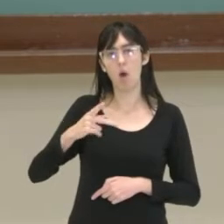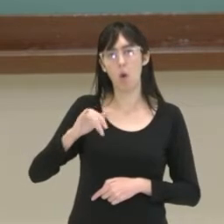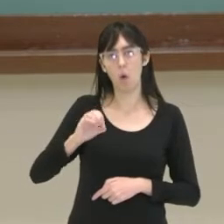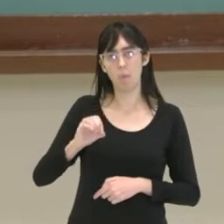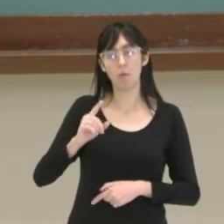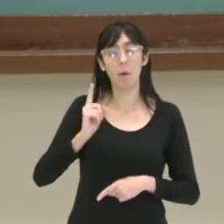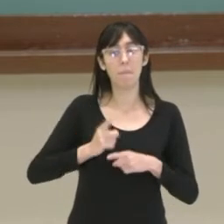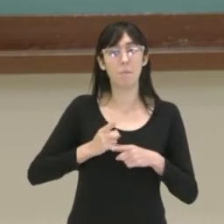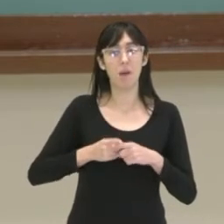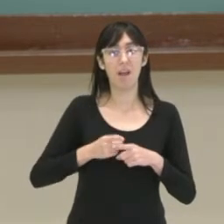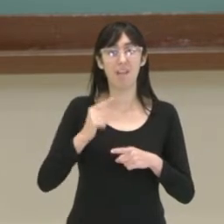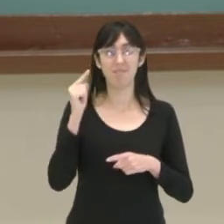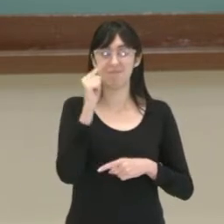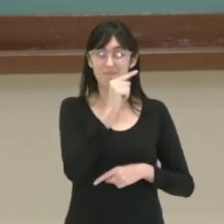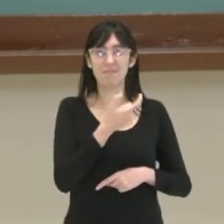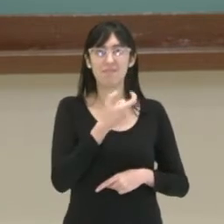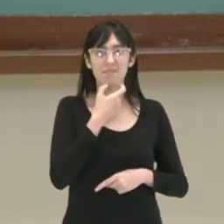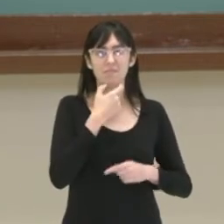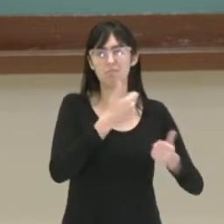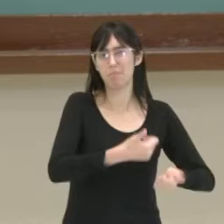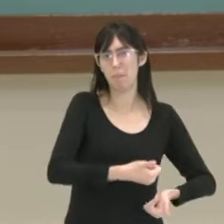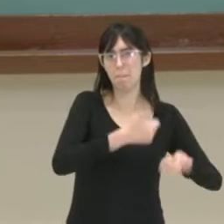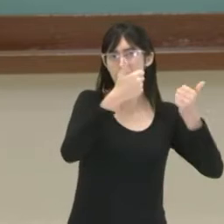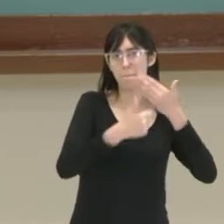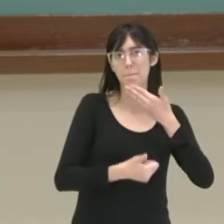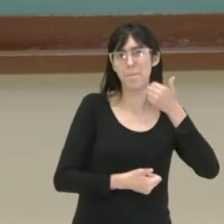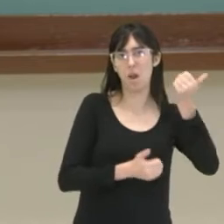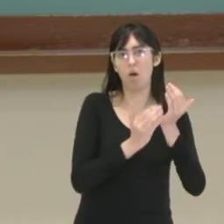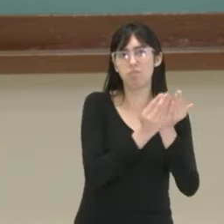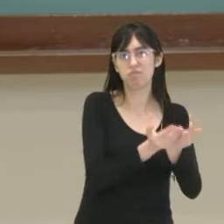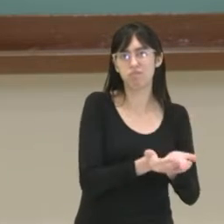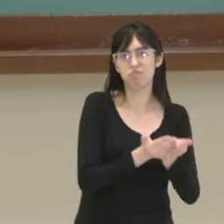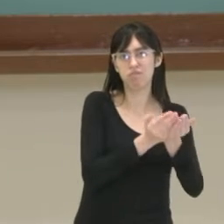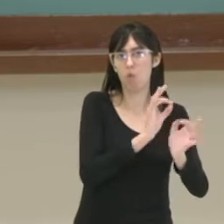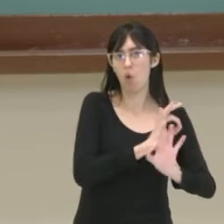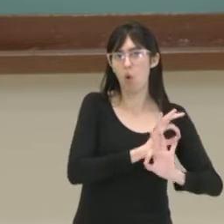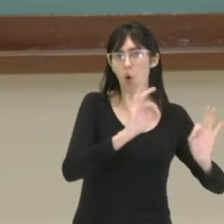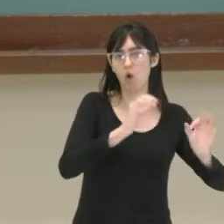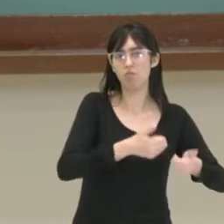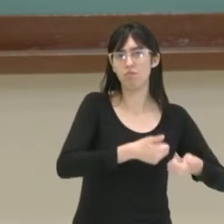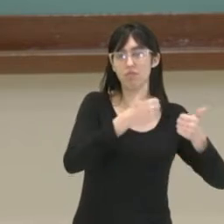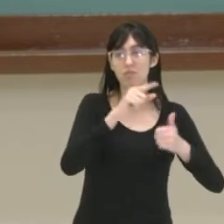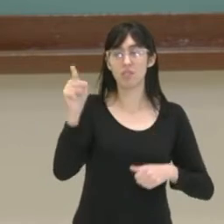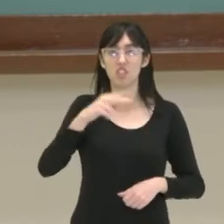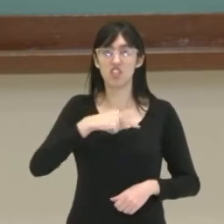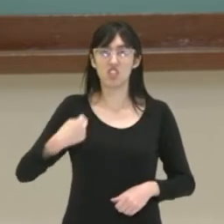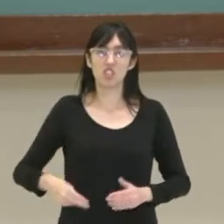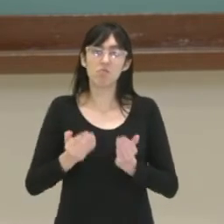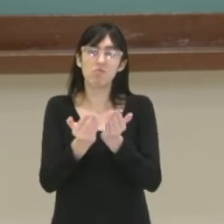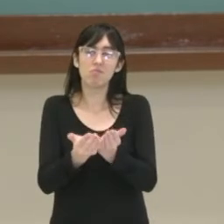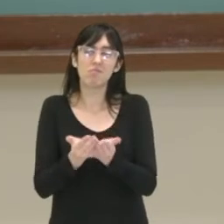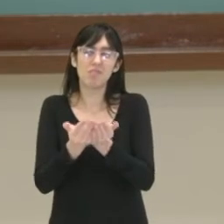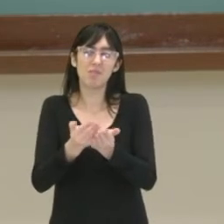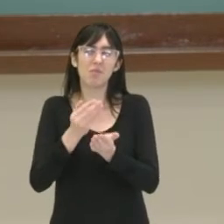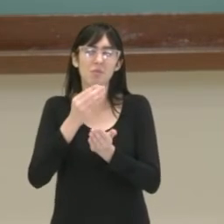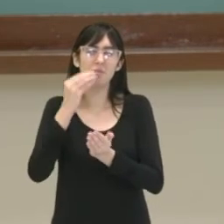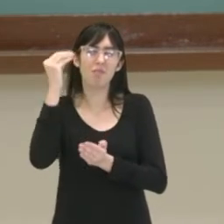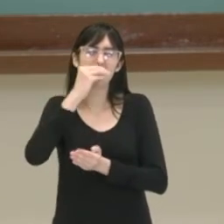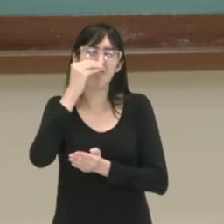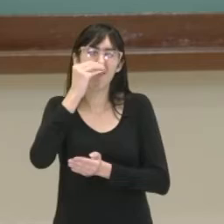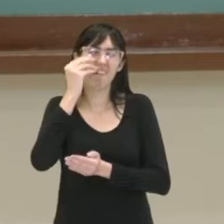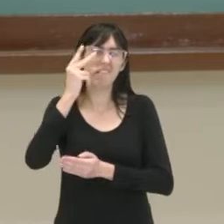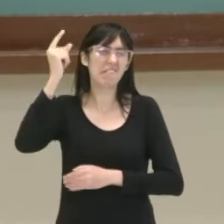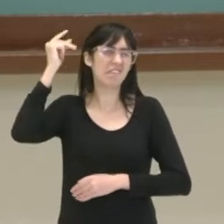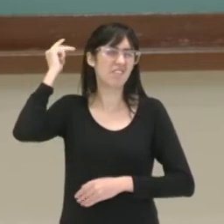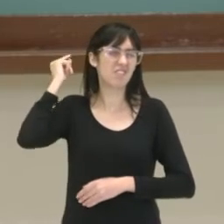frota inglesa era muito mais moderna, já com navios a vapor, enquanto a China ainda usava navios de guerra à vela.